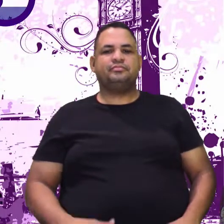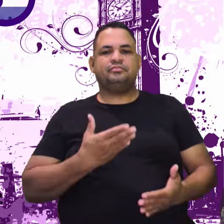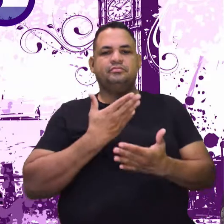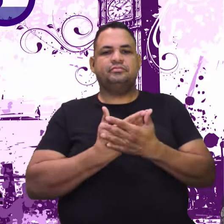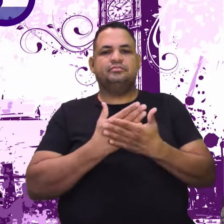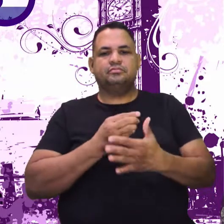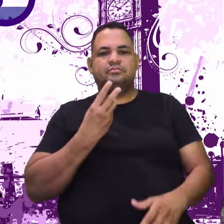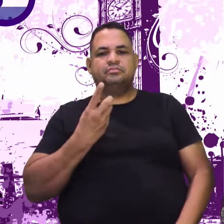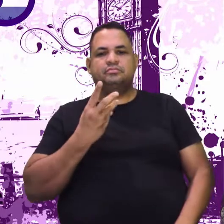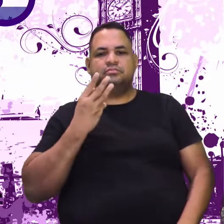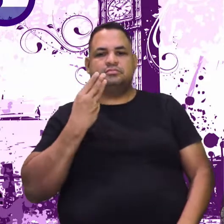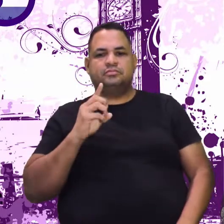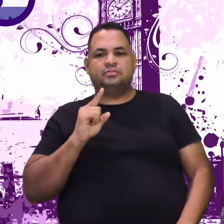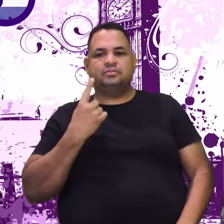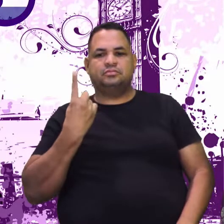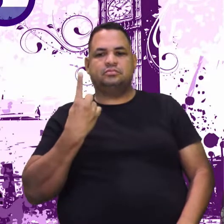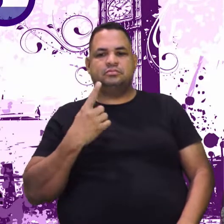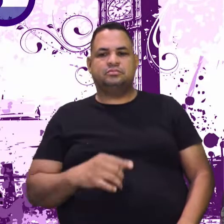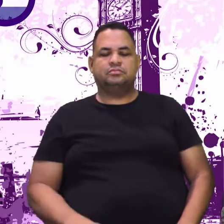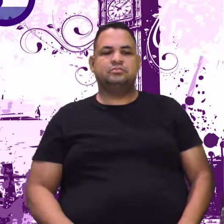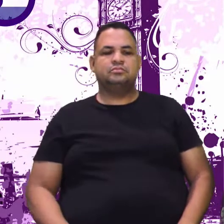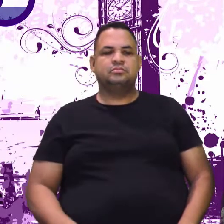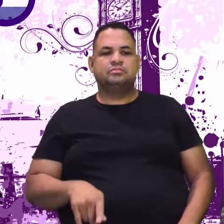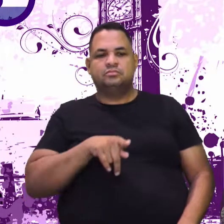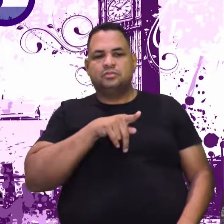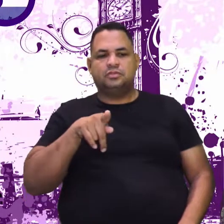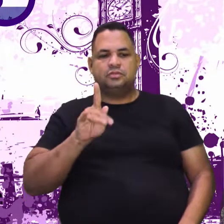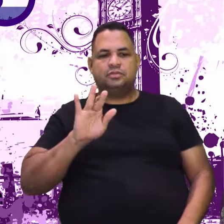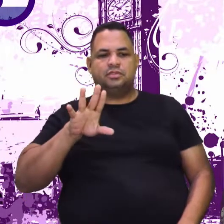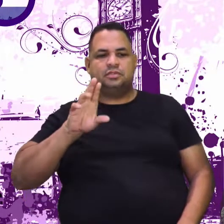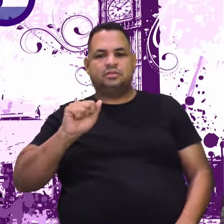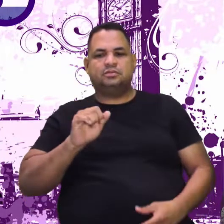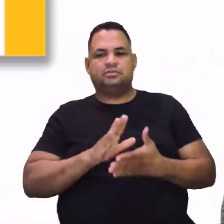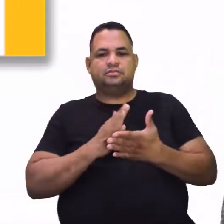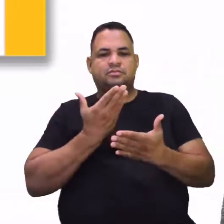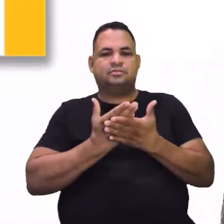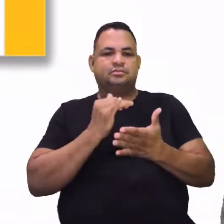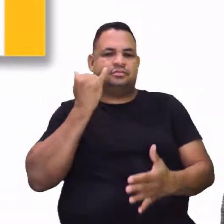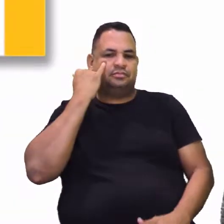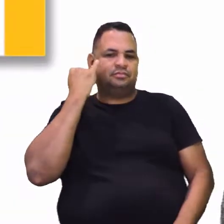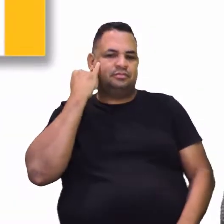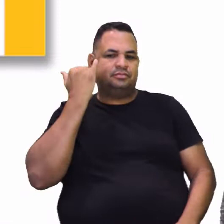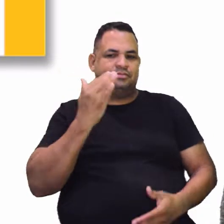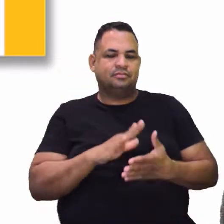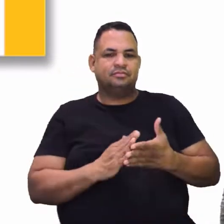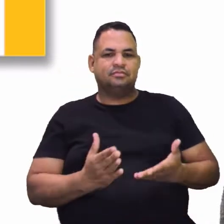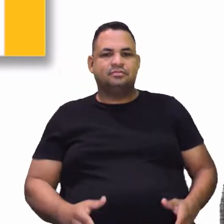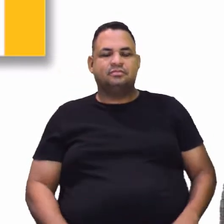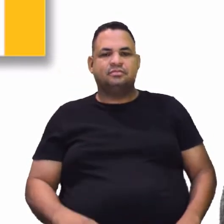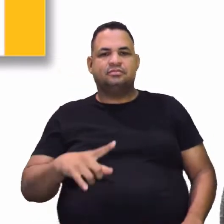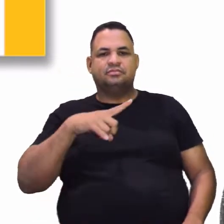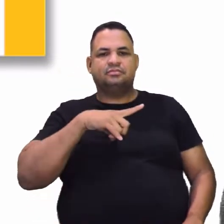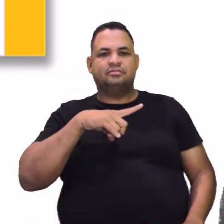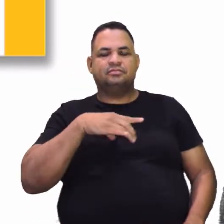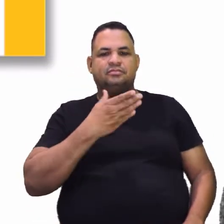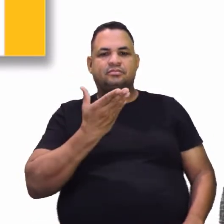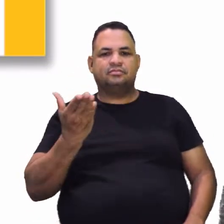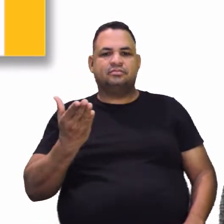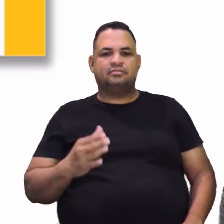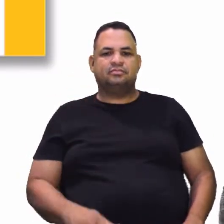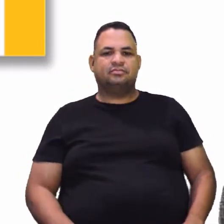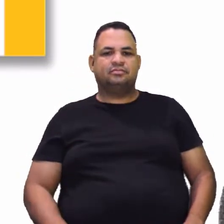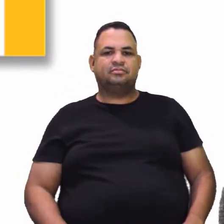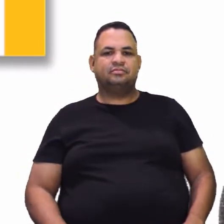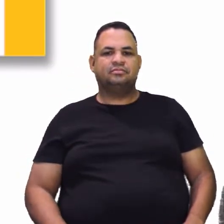Aula 3.1 com a teacher Patrícia Restier e o nosso intérprete Samuel. Temos aí